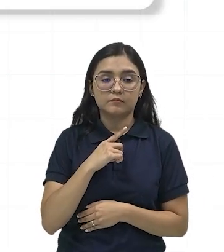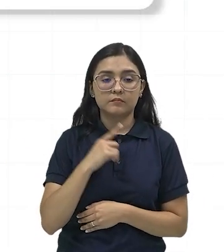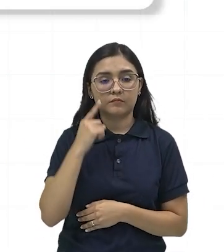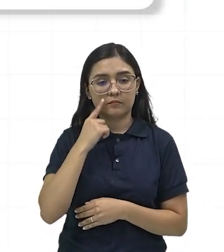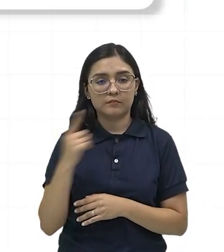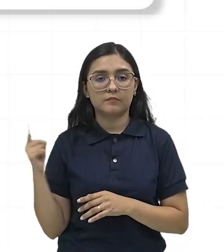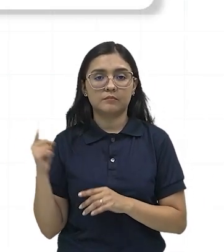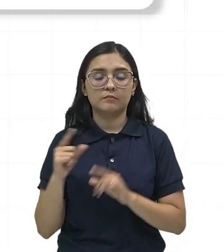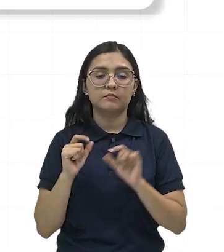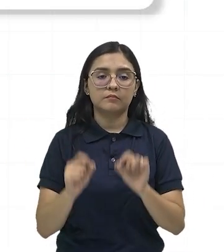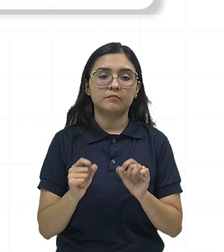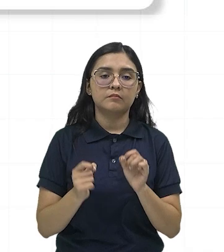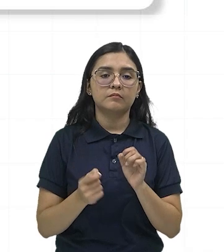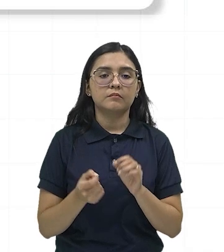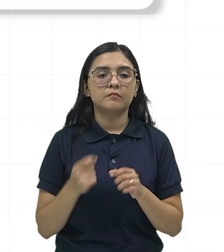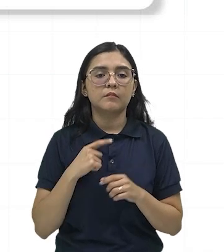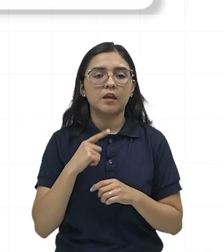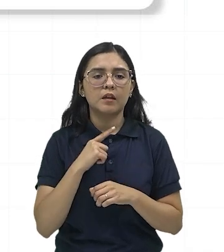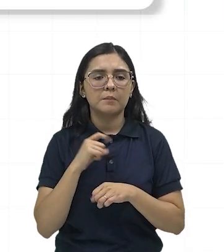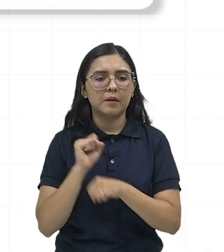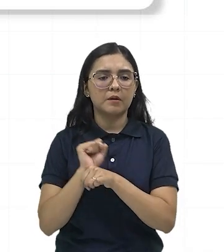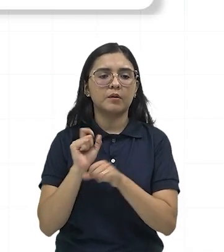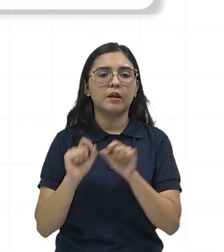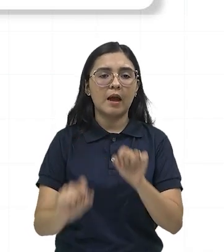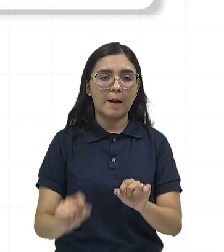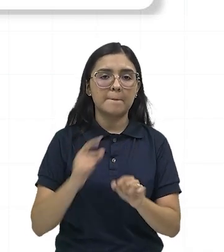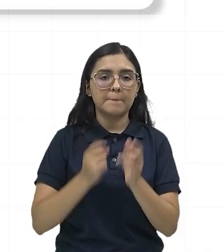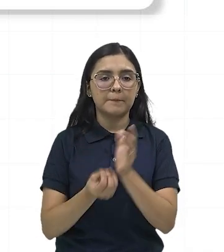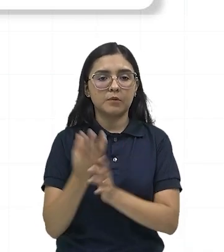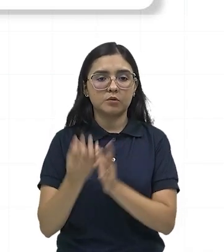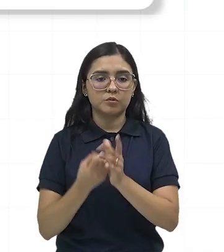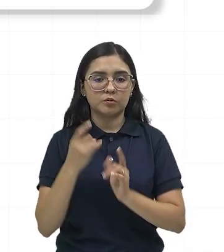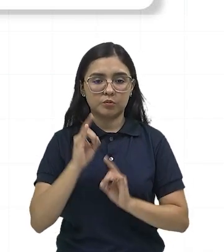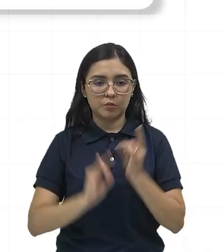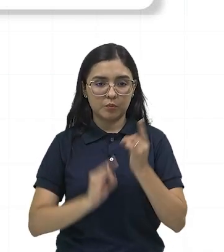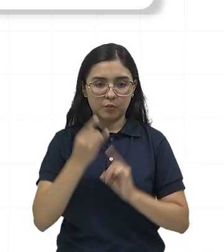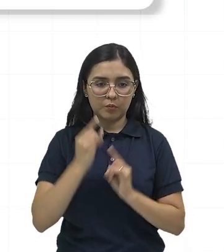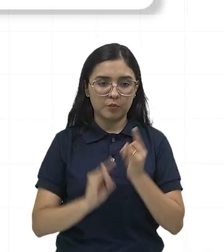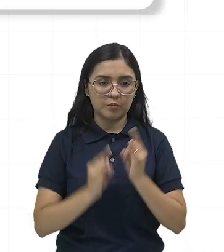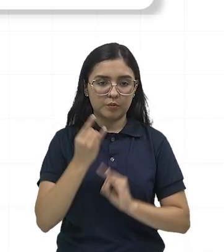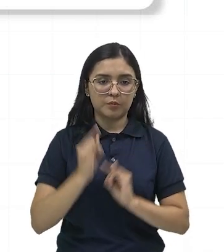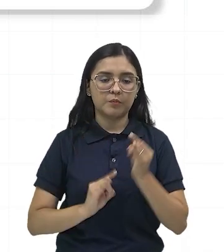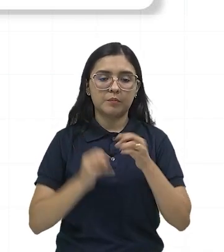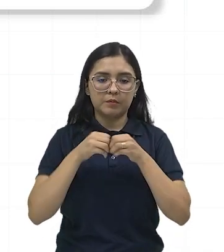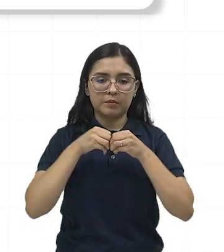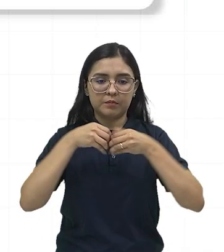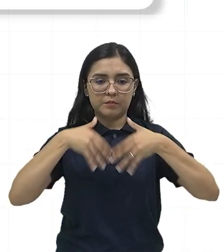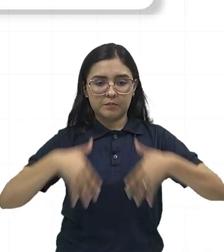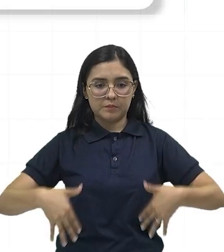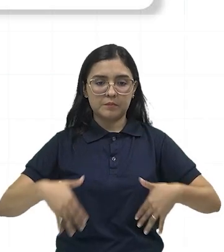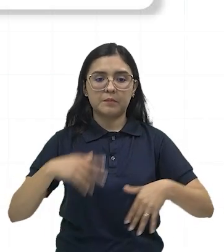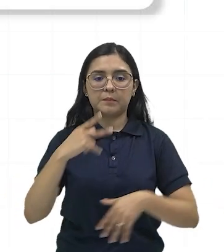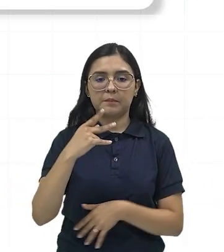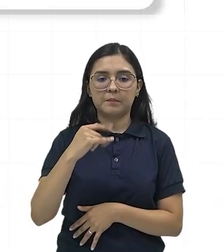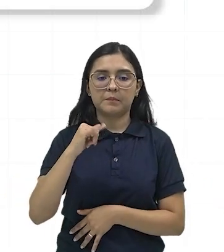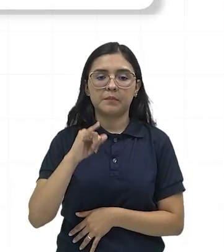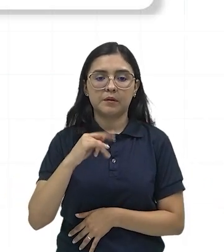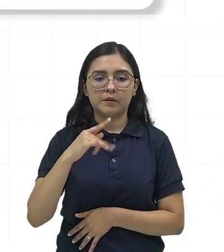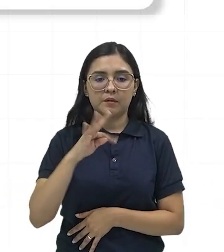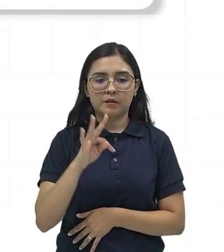que estimulam ou inibem a produção de hormônios pela glândula